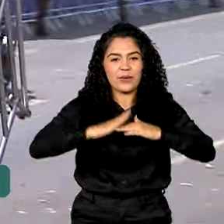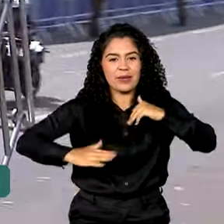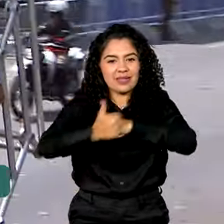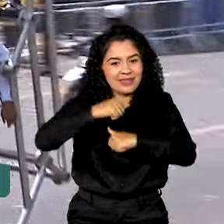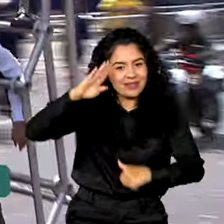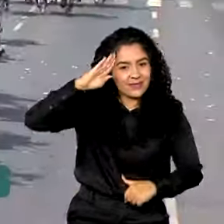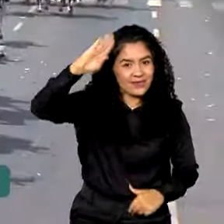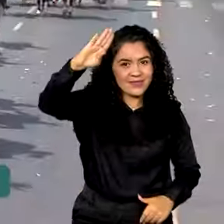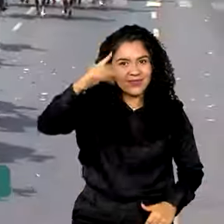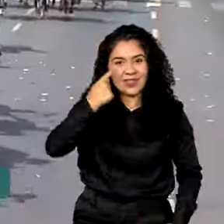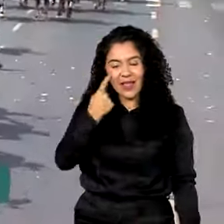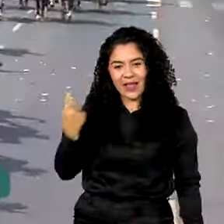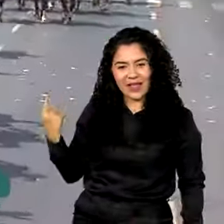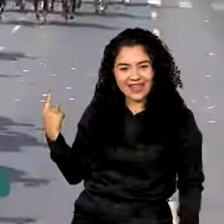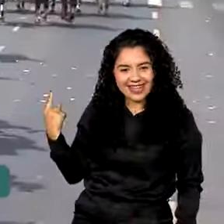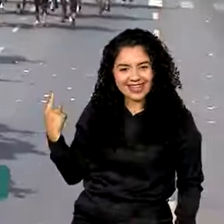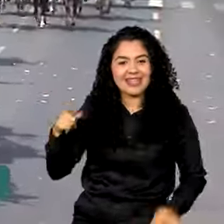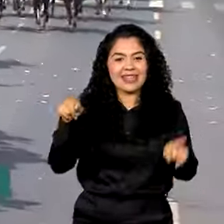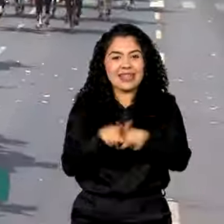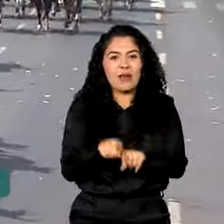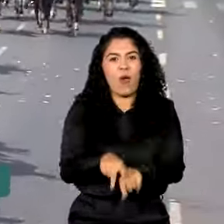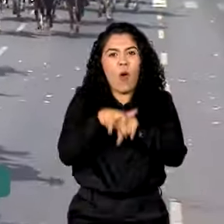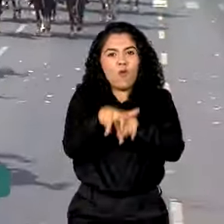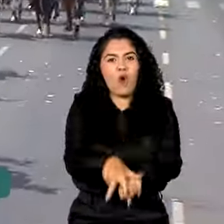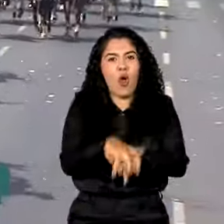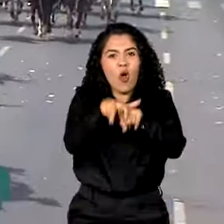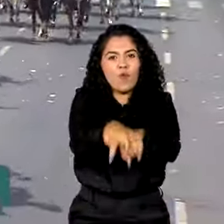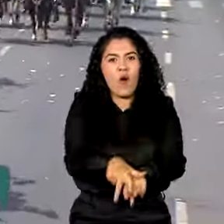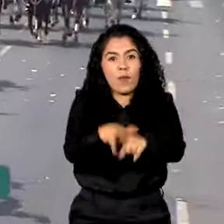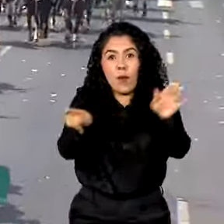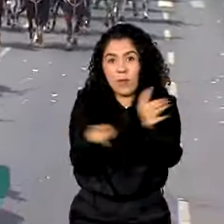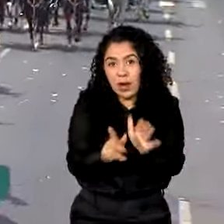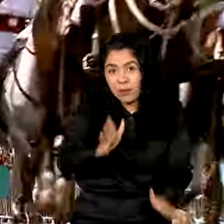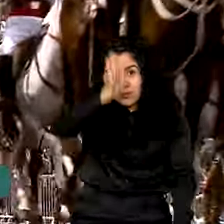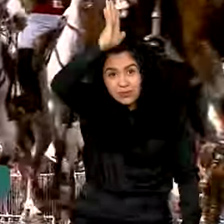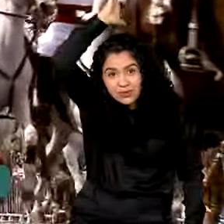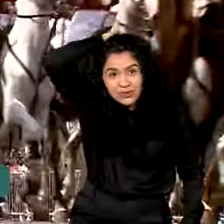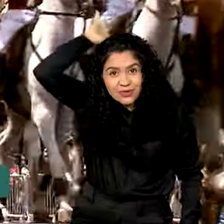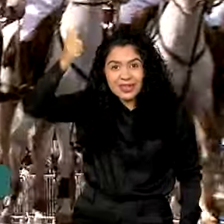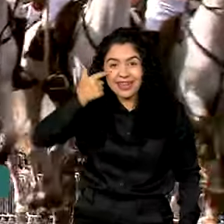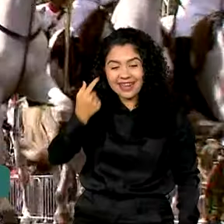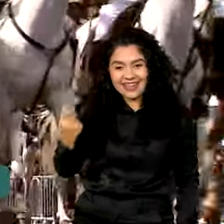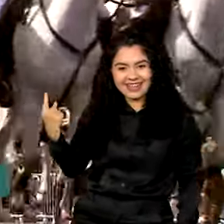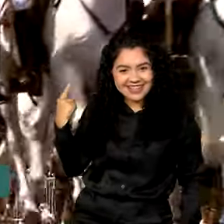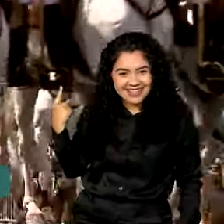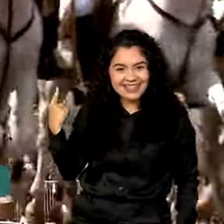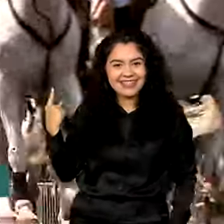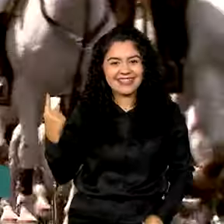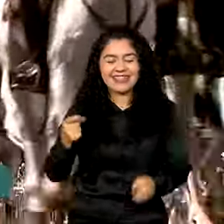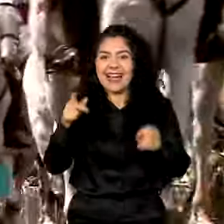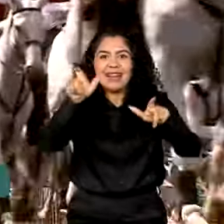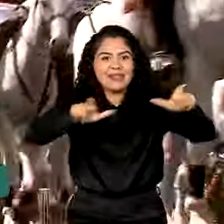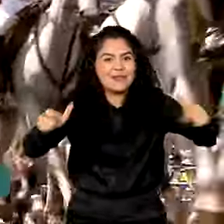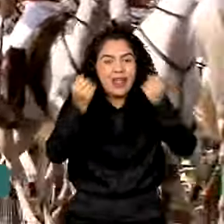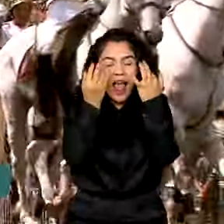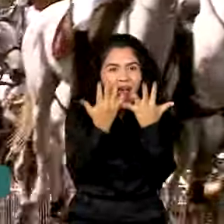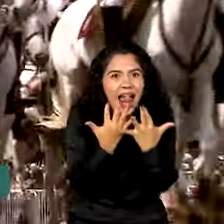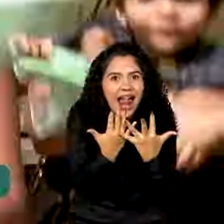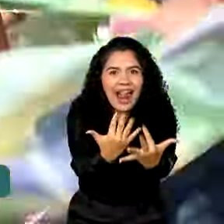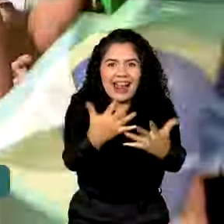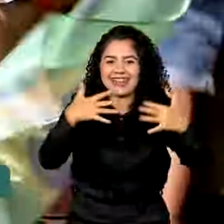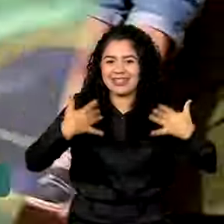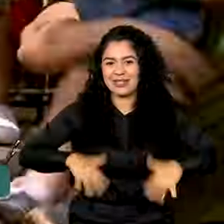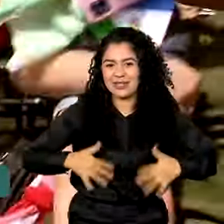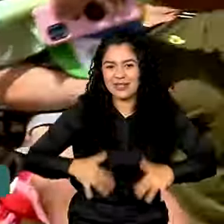do Exército. Já a cavalaria formada pelos Dragões da Independência surgiu encantando a plateia.